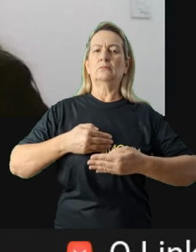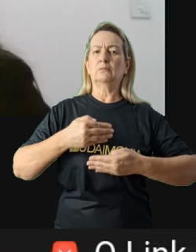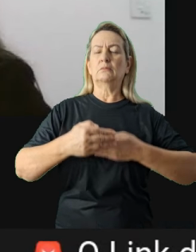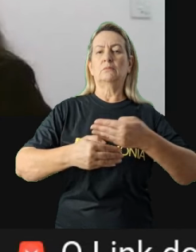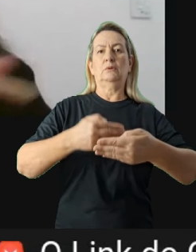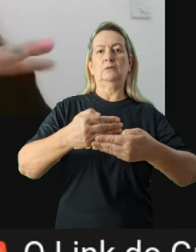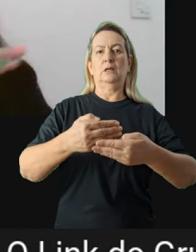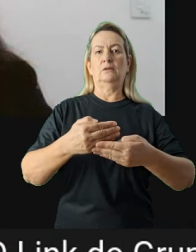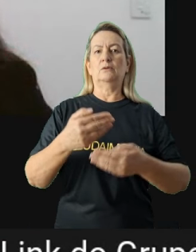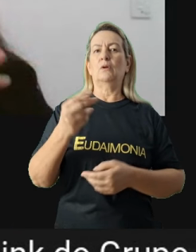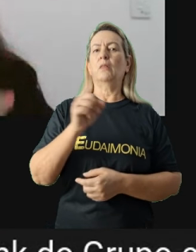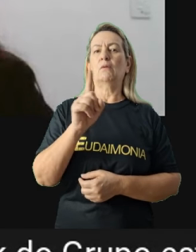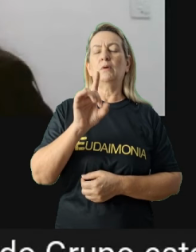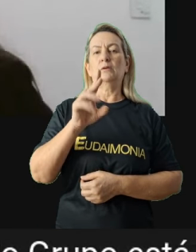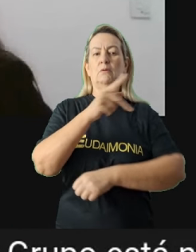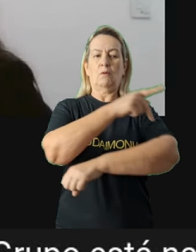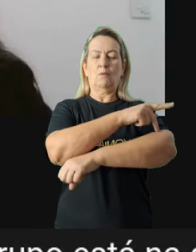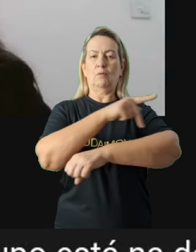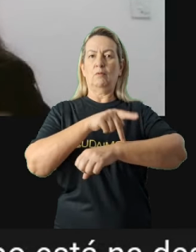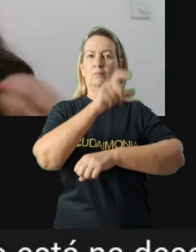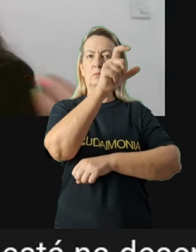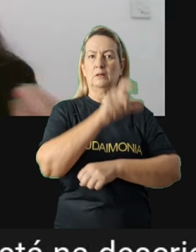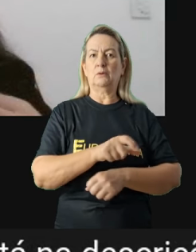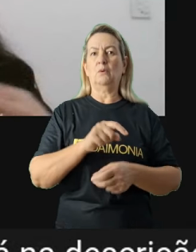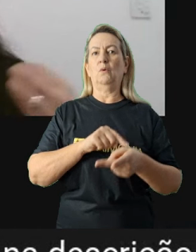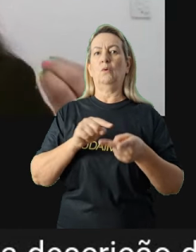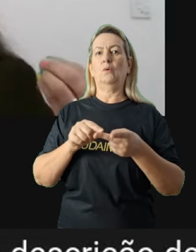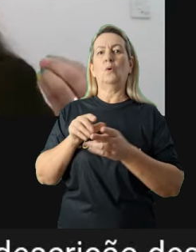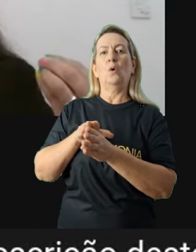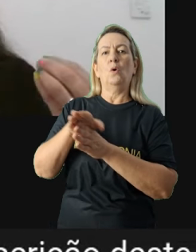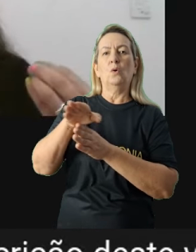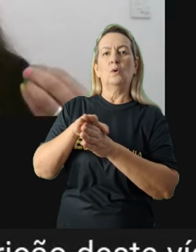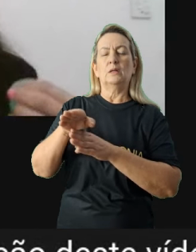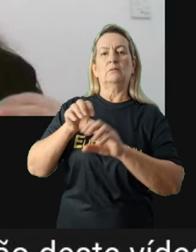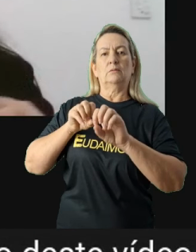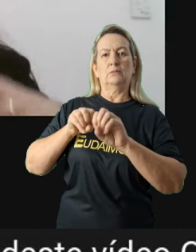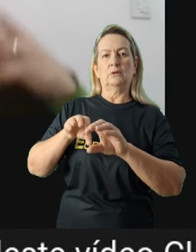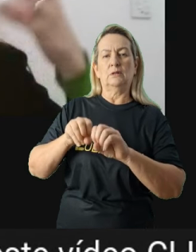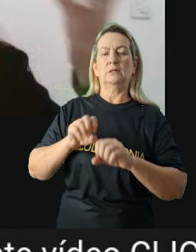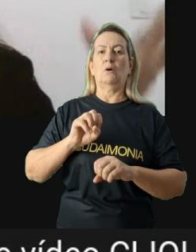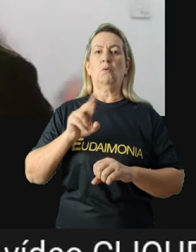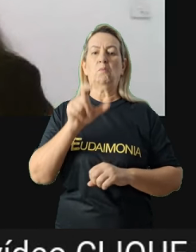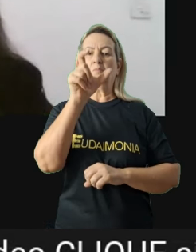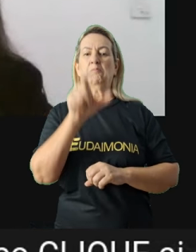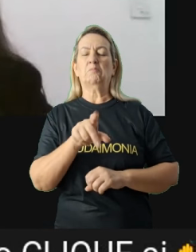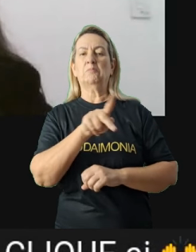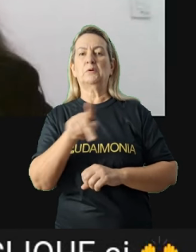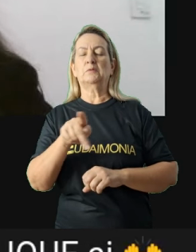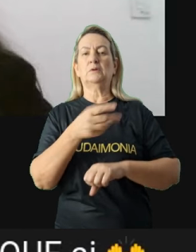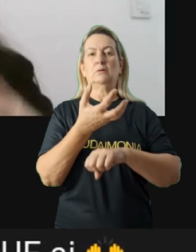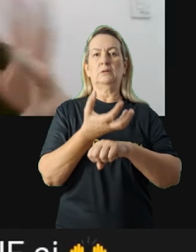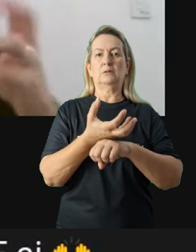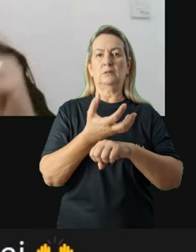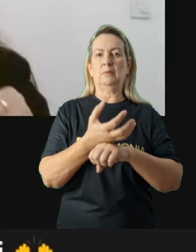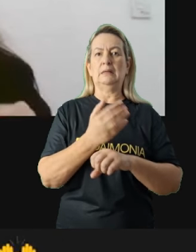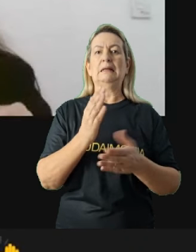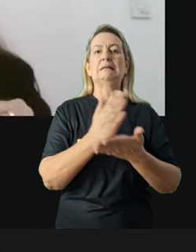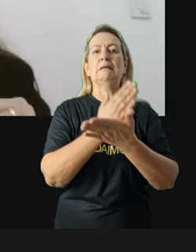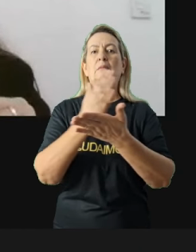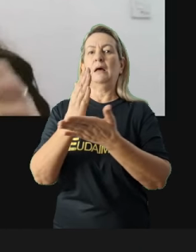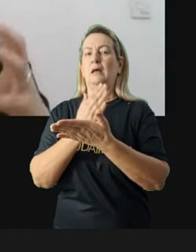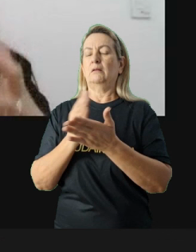colocar todos envolvidos no processo e não somente o pedagogo ou ali o orientador educacional ou o professor da